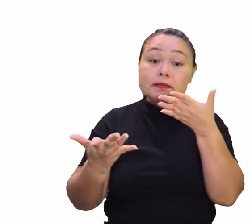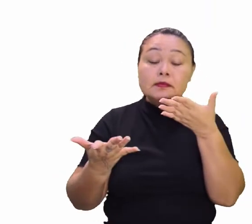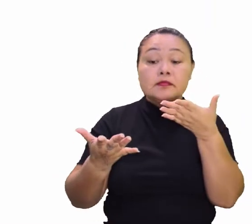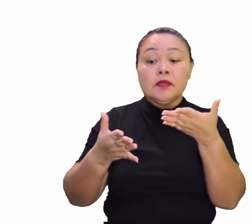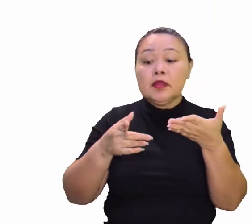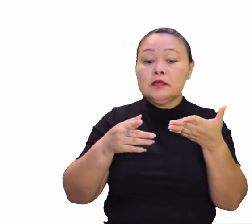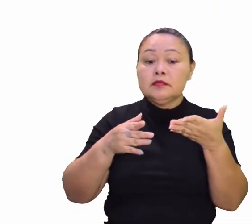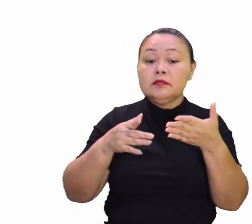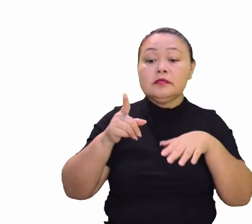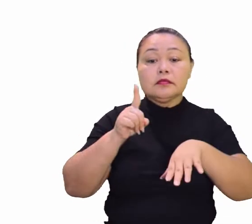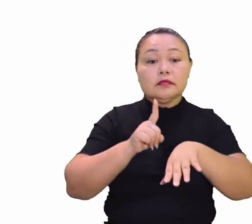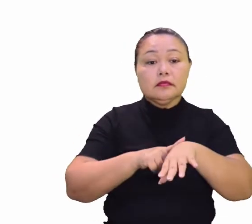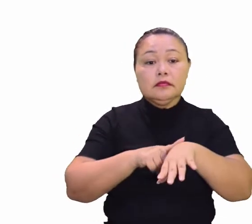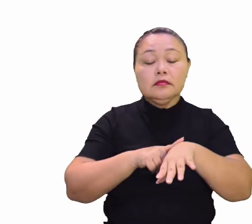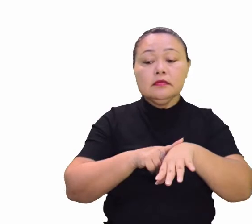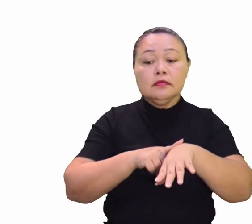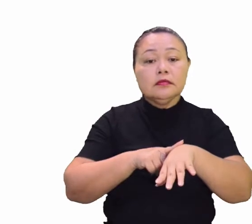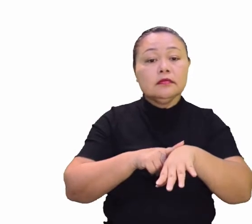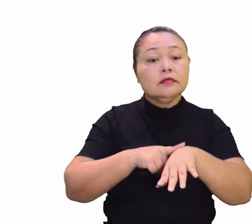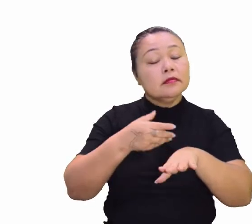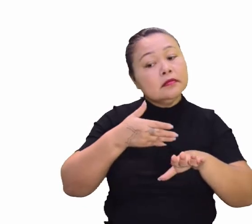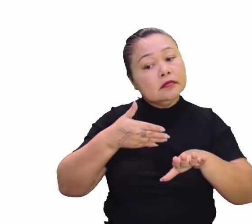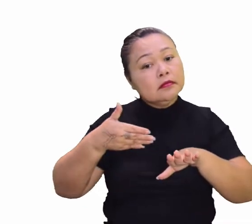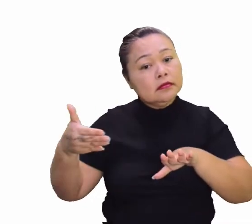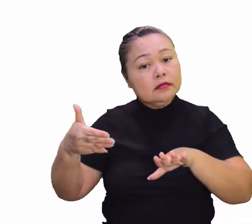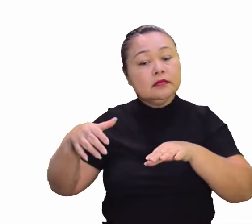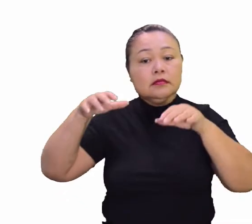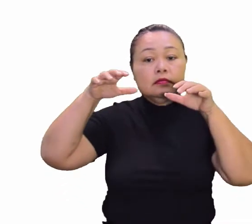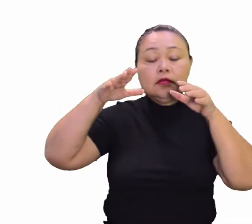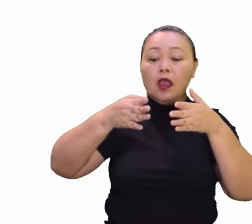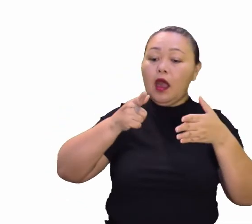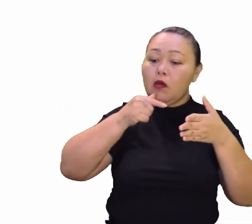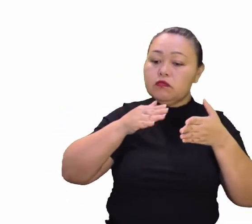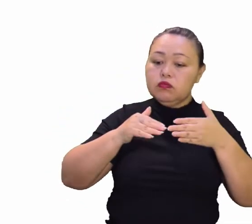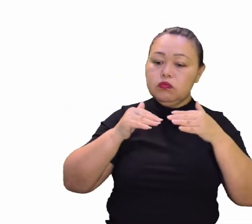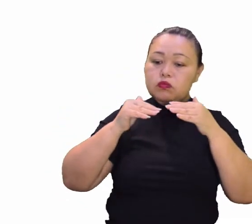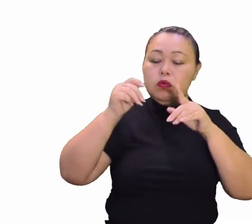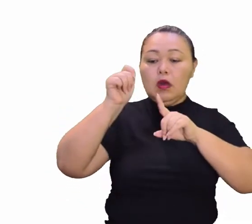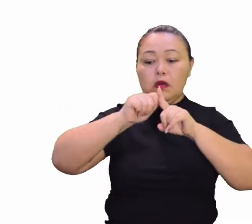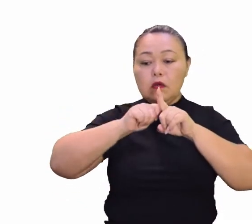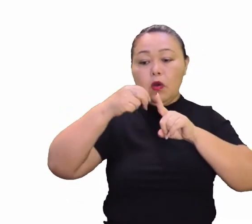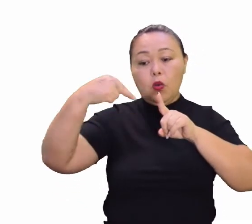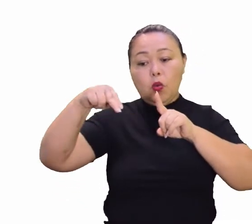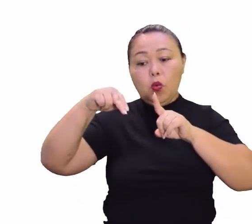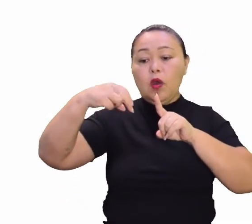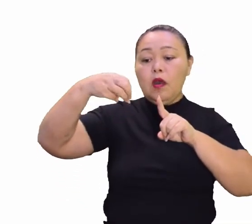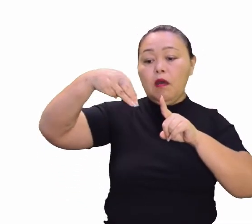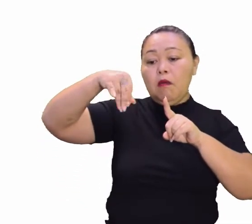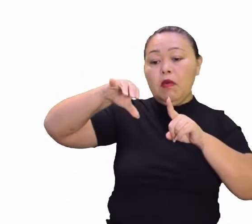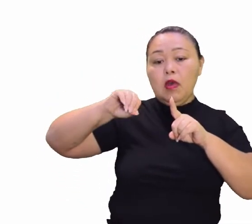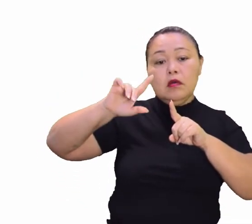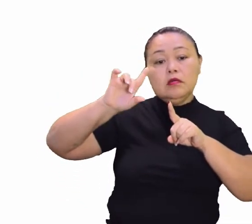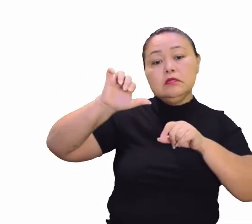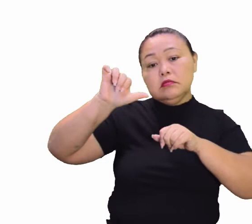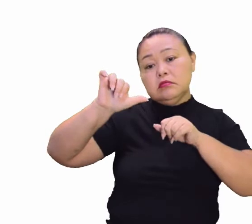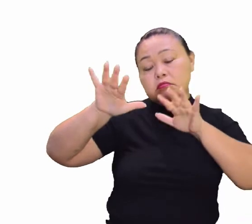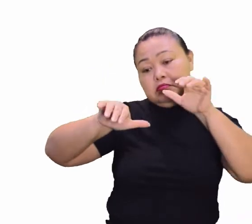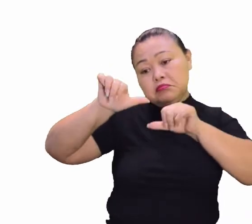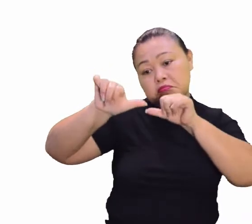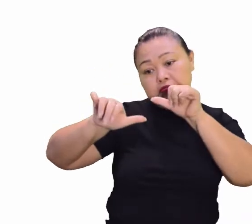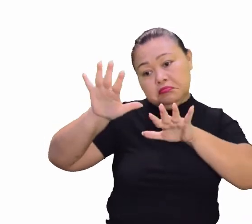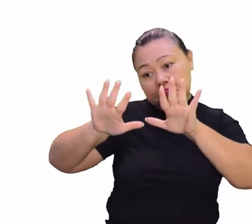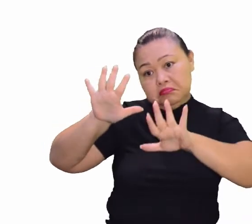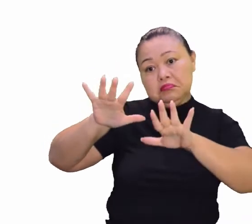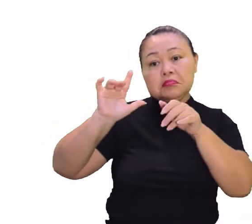Entretanto, no entanto, na época das cheias, entre os meses de novembro e maio, com duração variável,